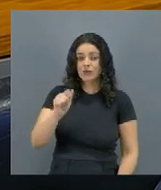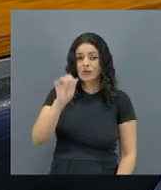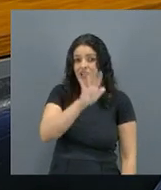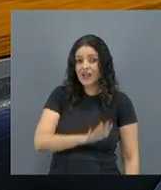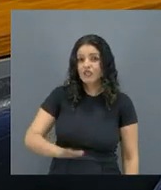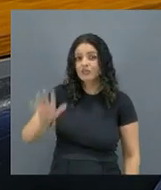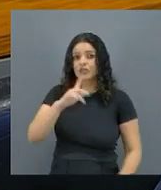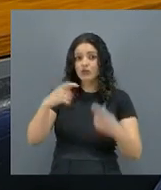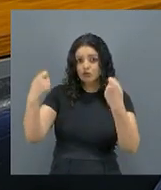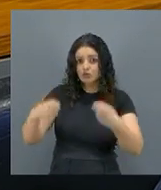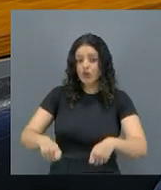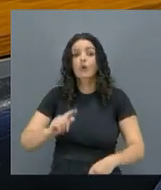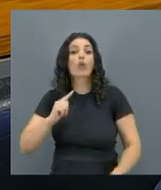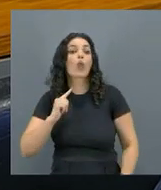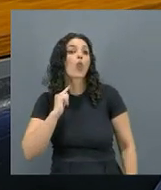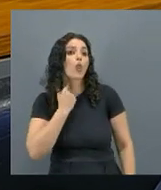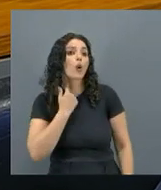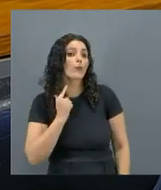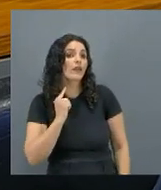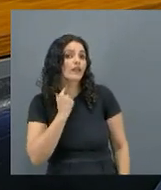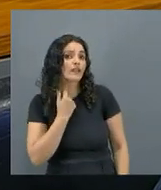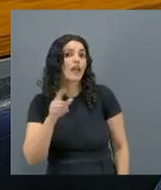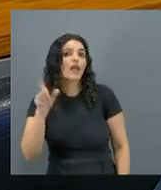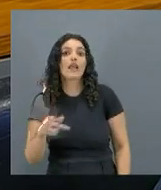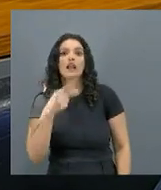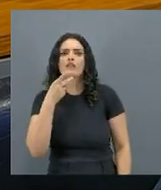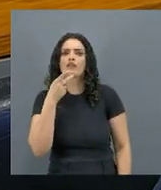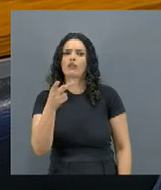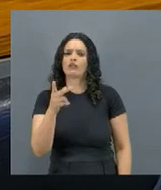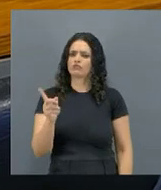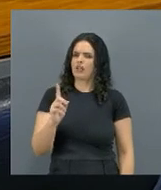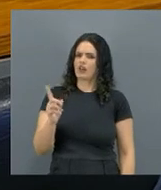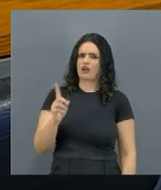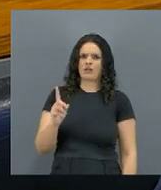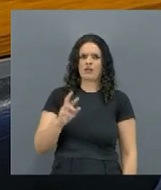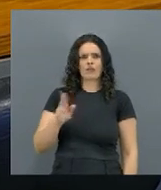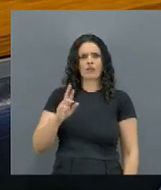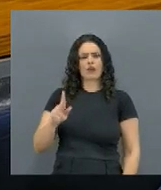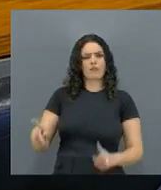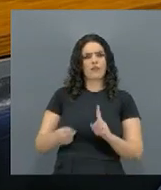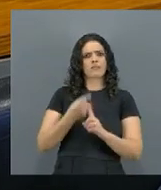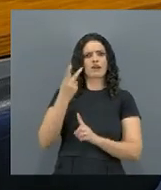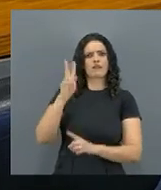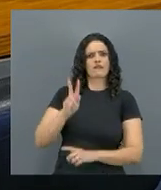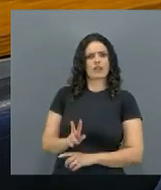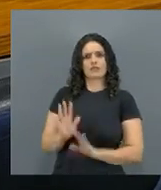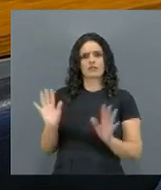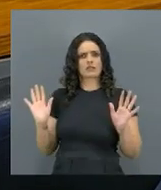Jogos e Loterias disse que essa não teria sido a primeira interpelação por parte do